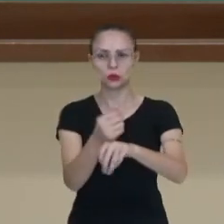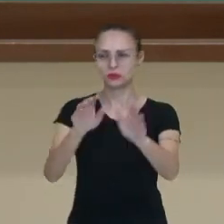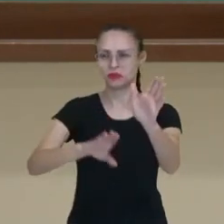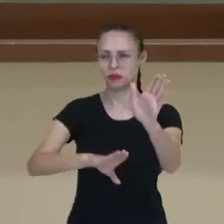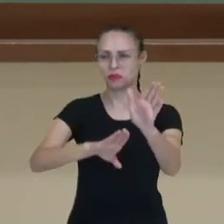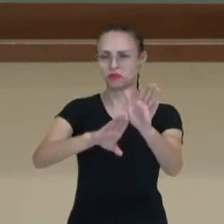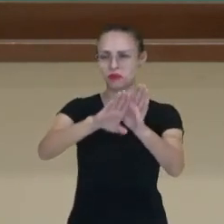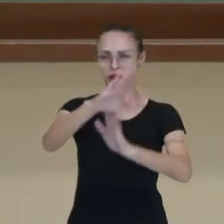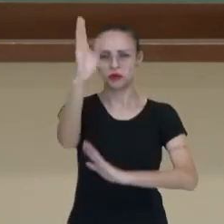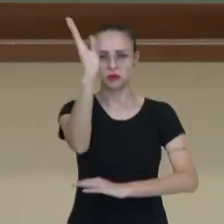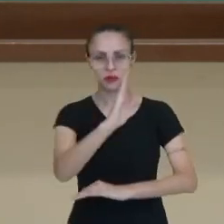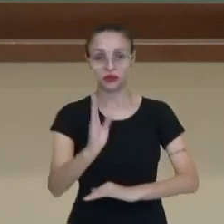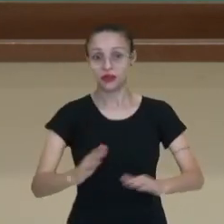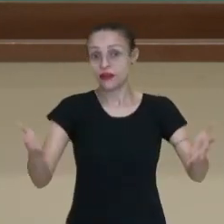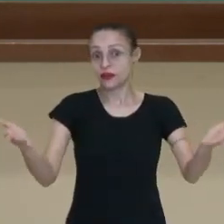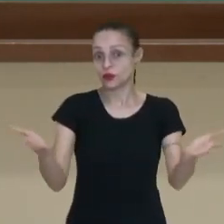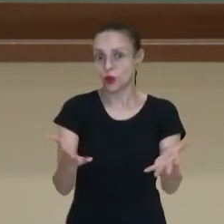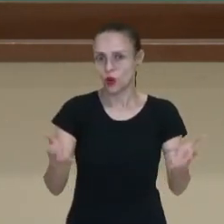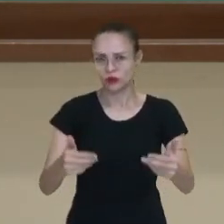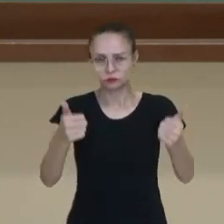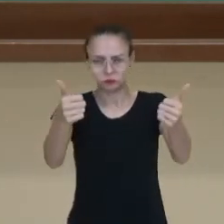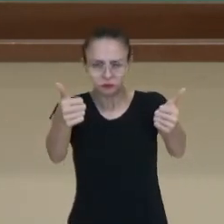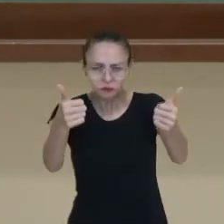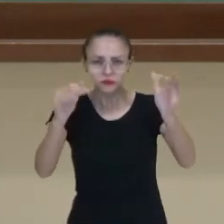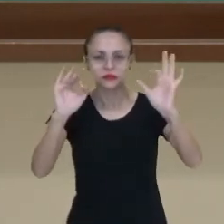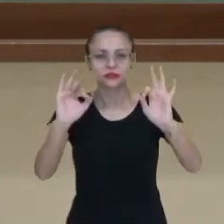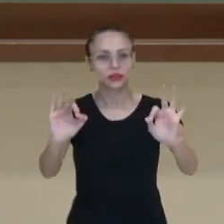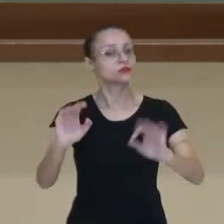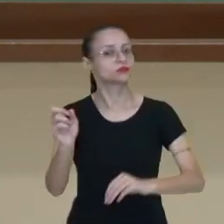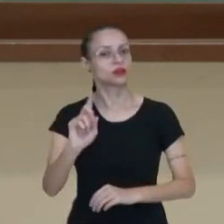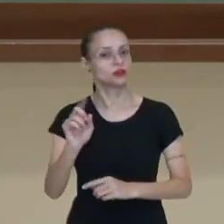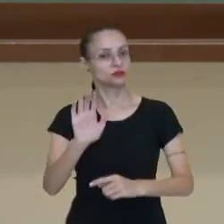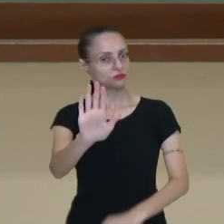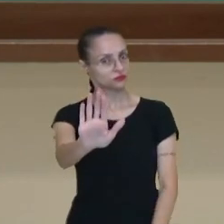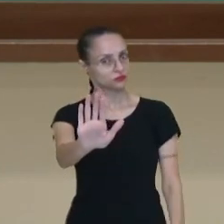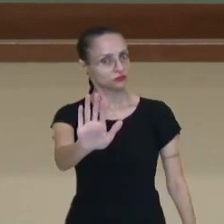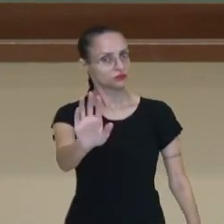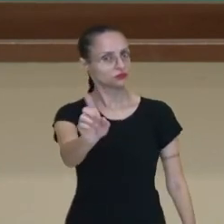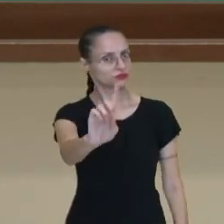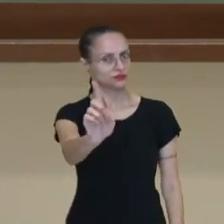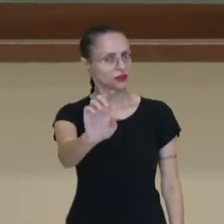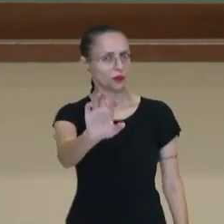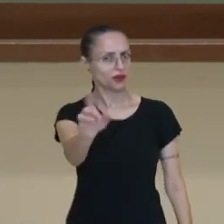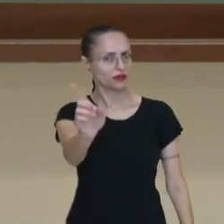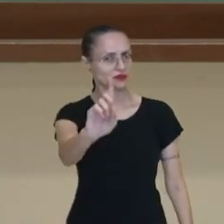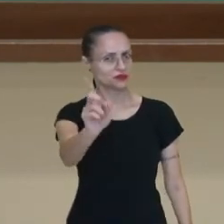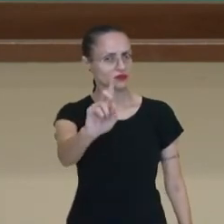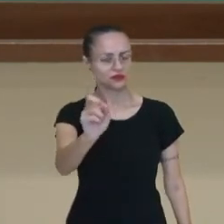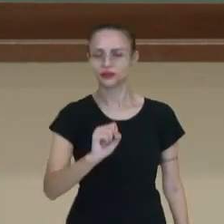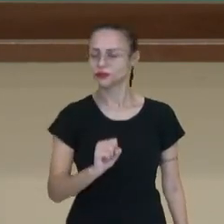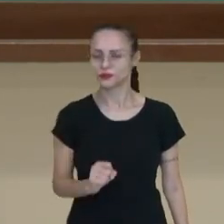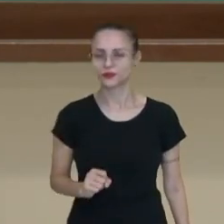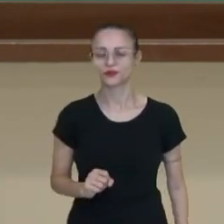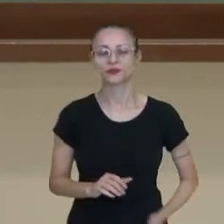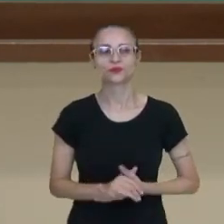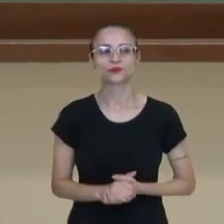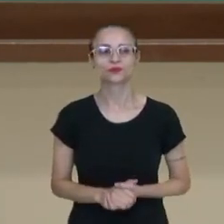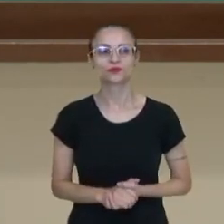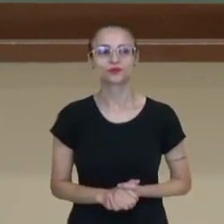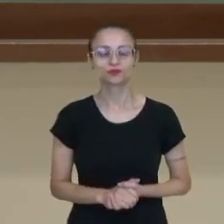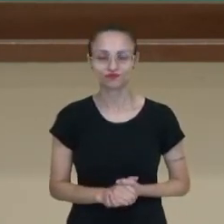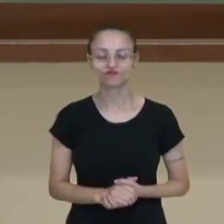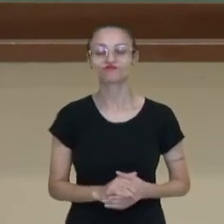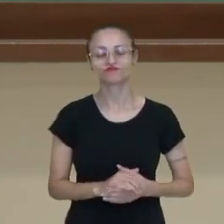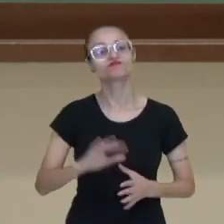Um Brasil, um país que agora está dando certo. Eles mostravam, calminha, não é bem assim a coisa. Tá.